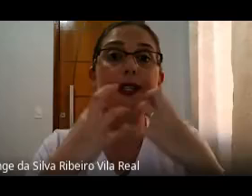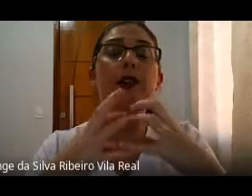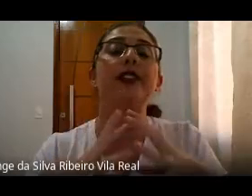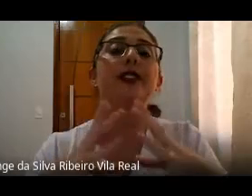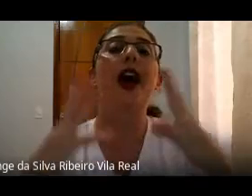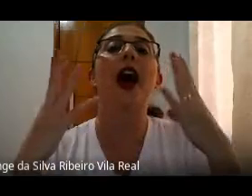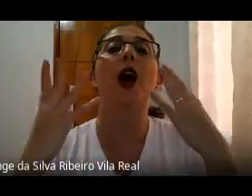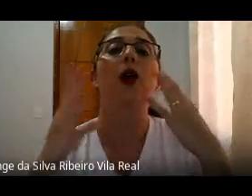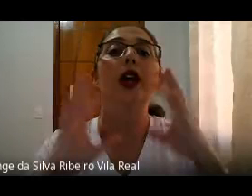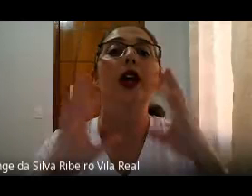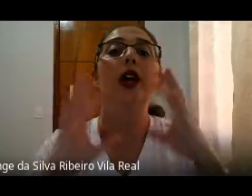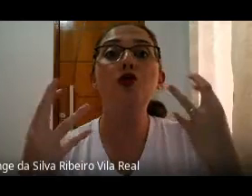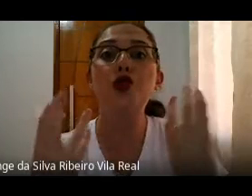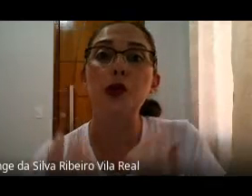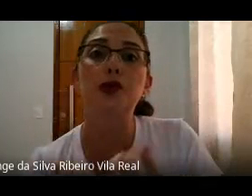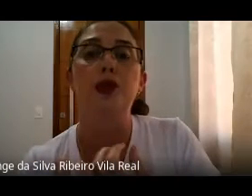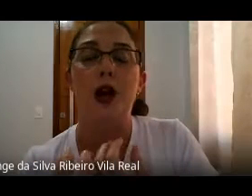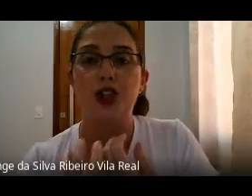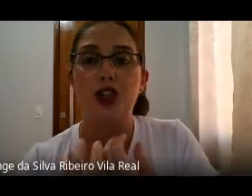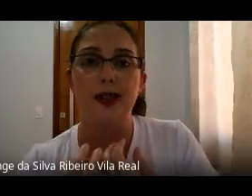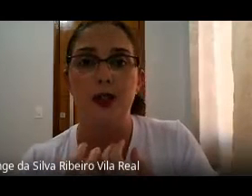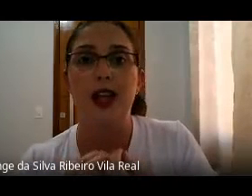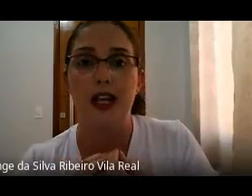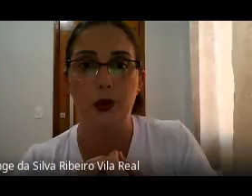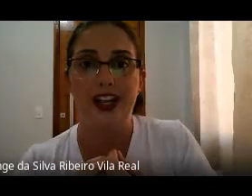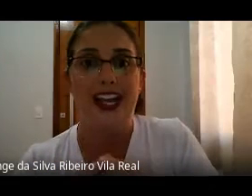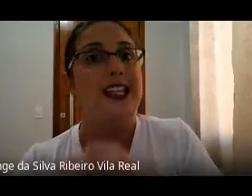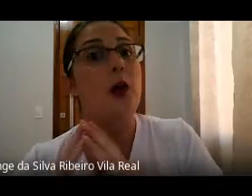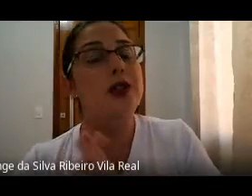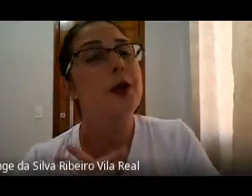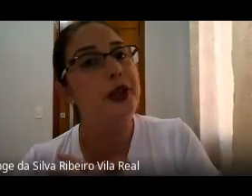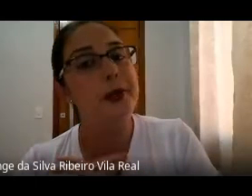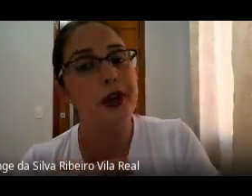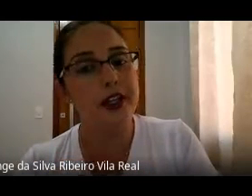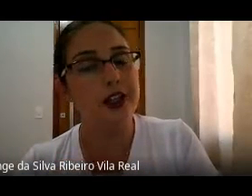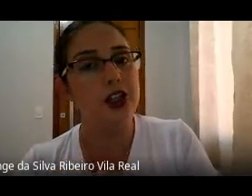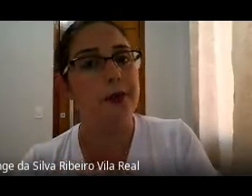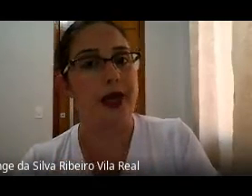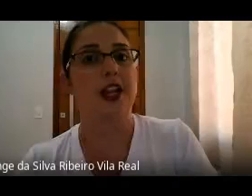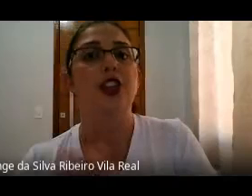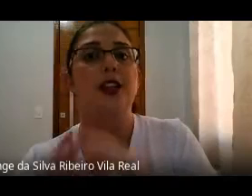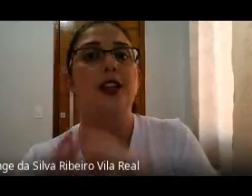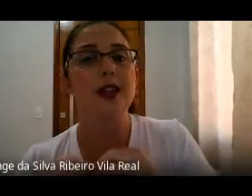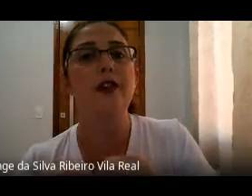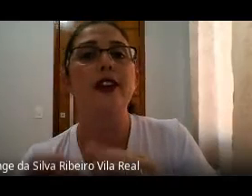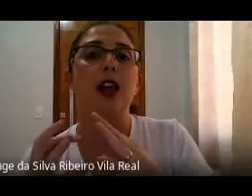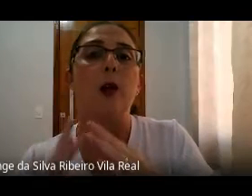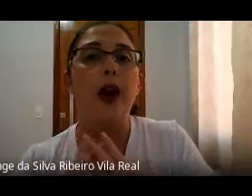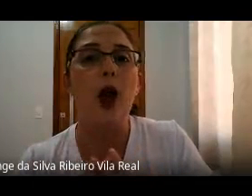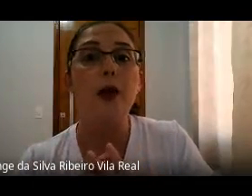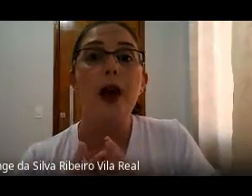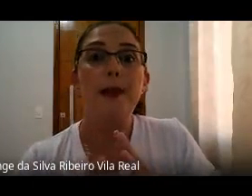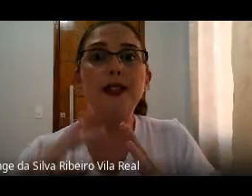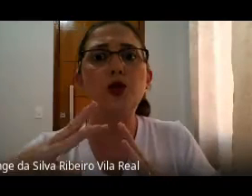na expressão facial, no conjunto da utilização da língua. Então, isso é muito importante. Preste atenção,